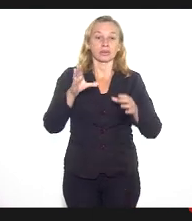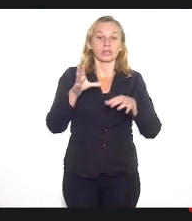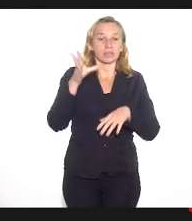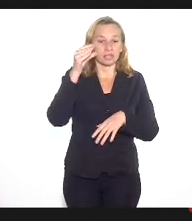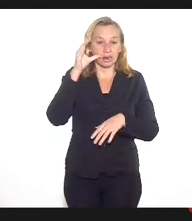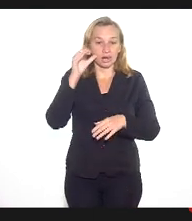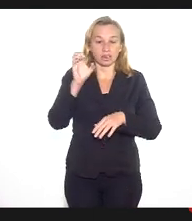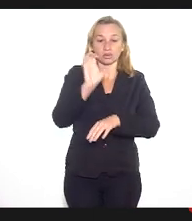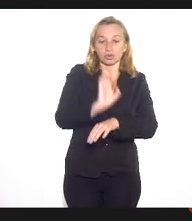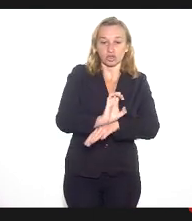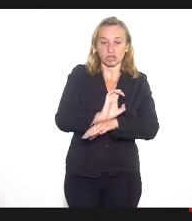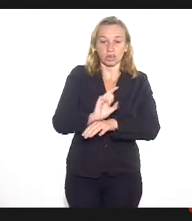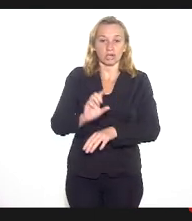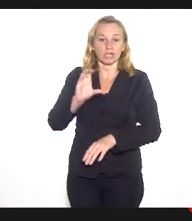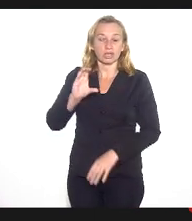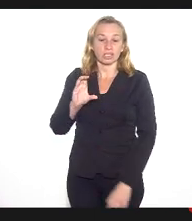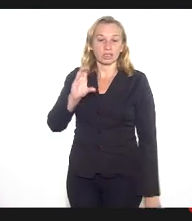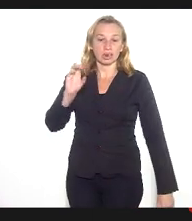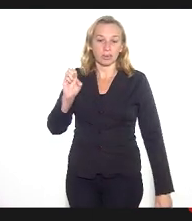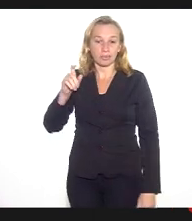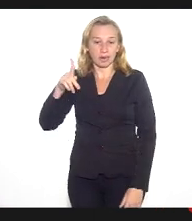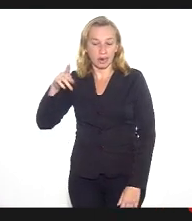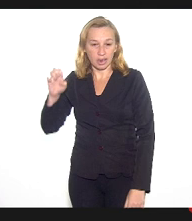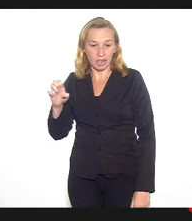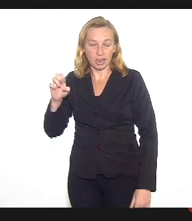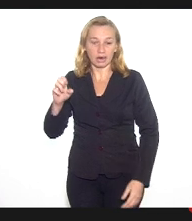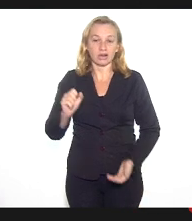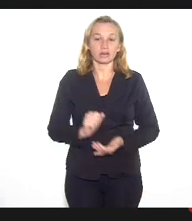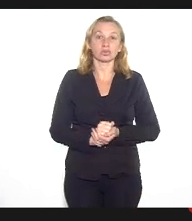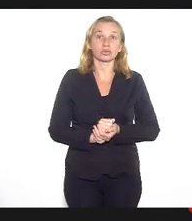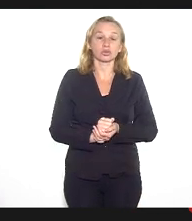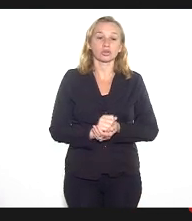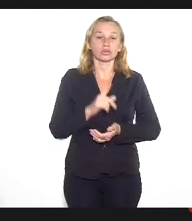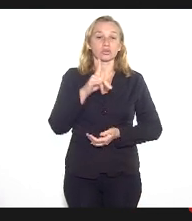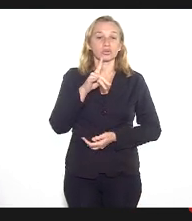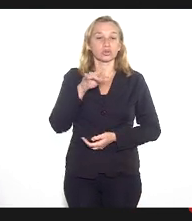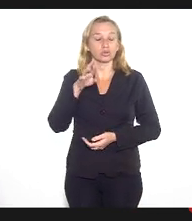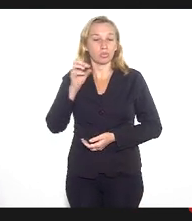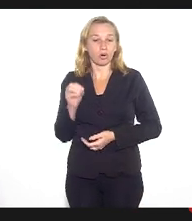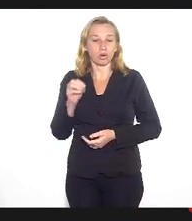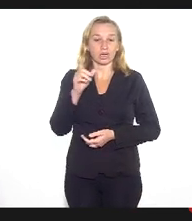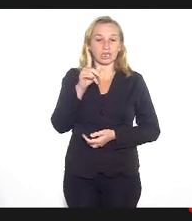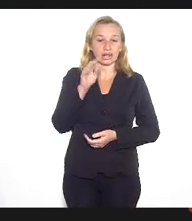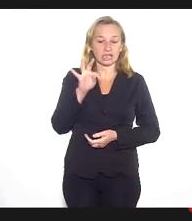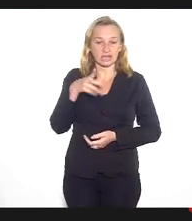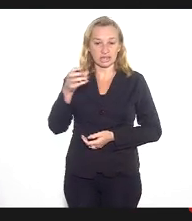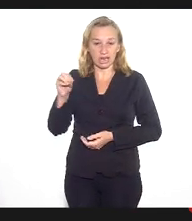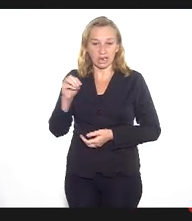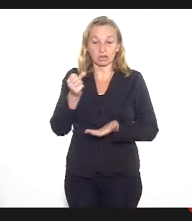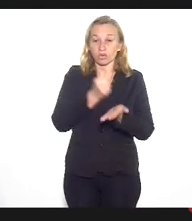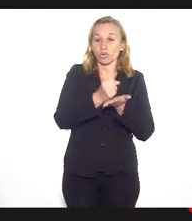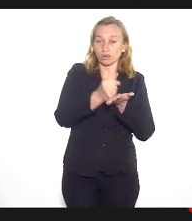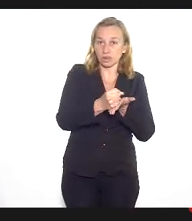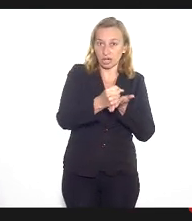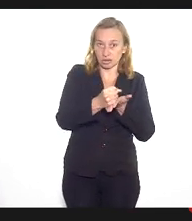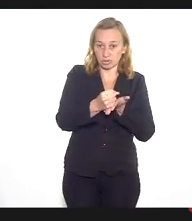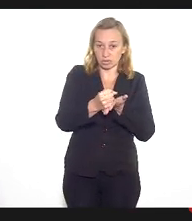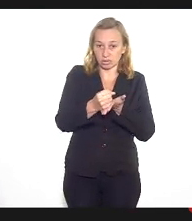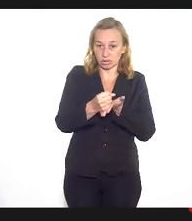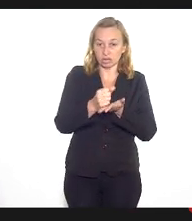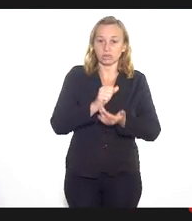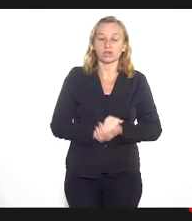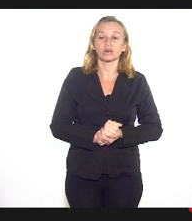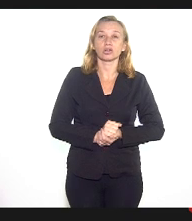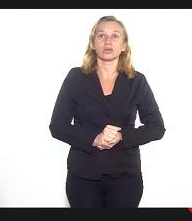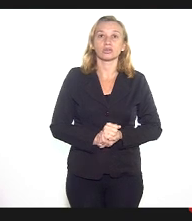licitadas. O CNPE, pelo seu lado, define os blocos que serão licitados, assim como o tipo de contrato aplicável, seja uma